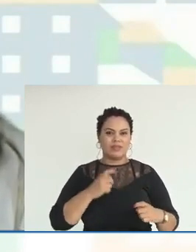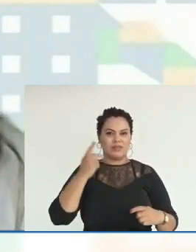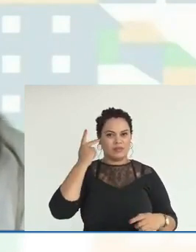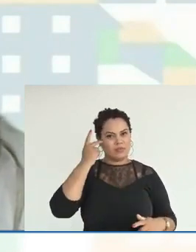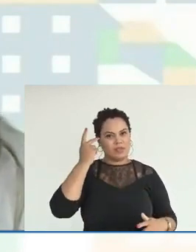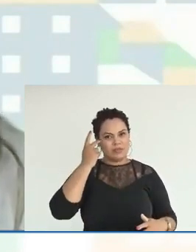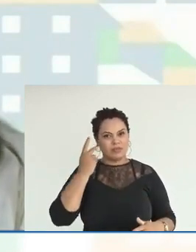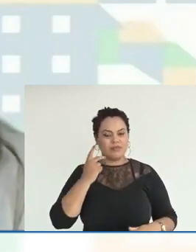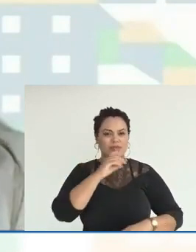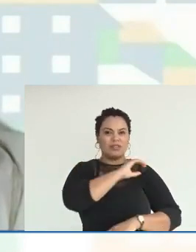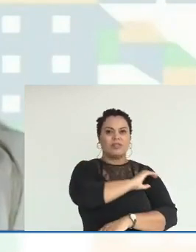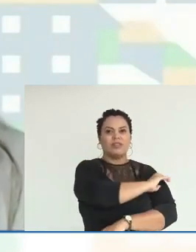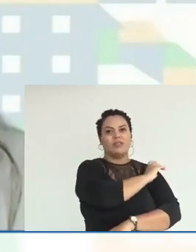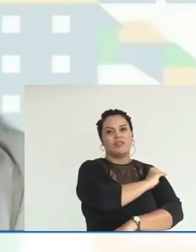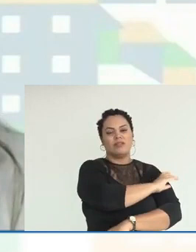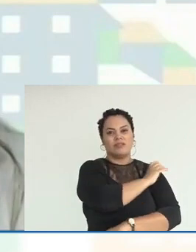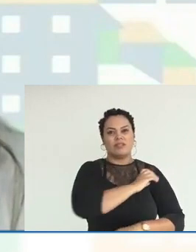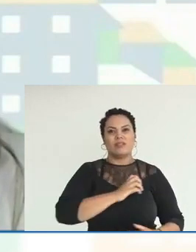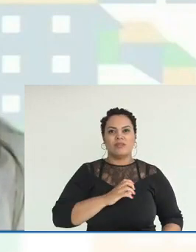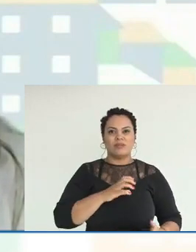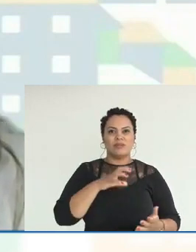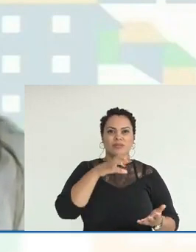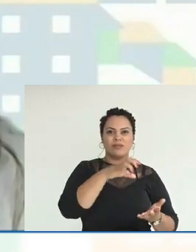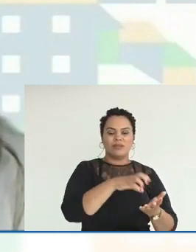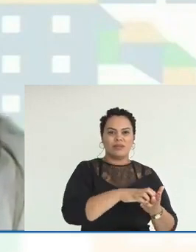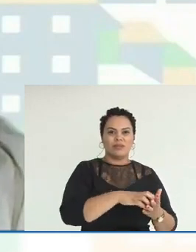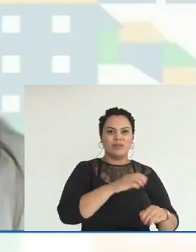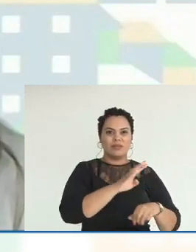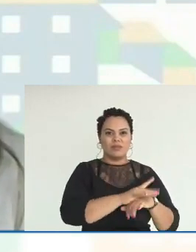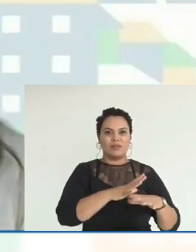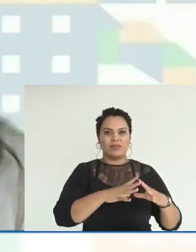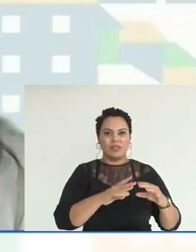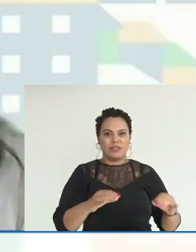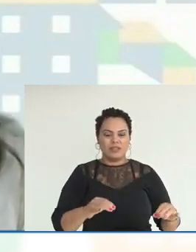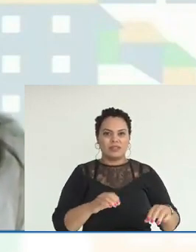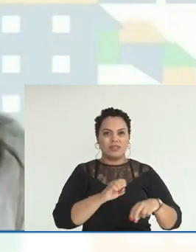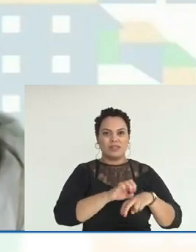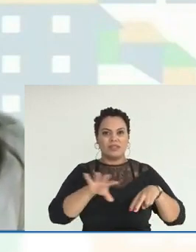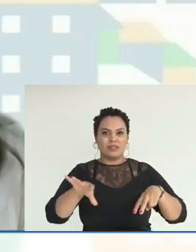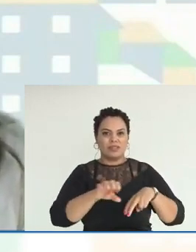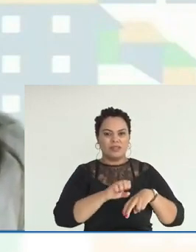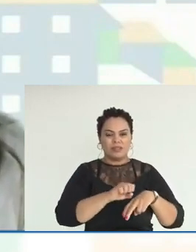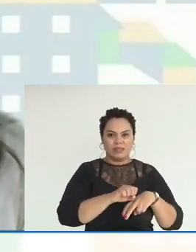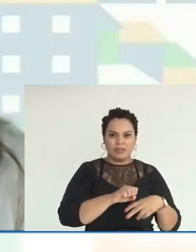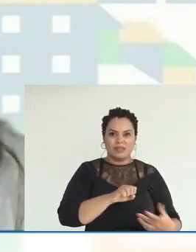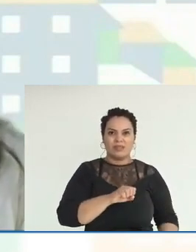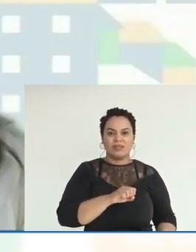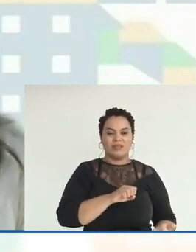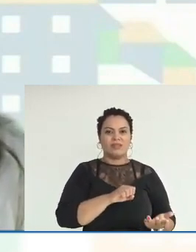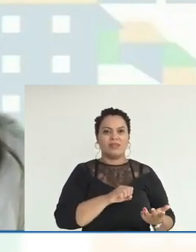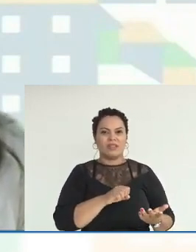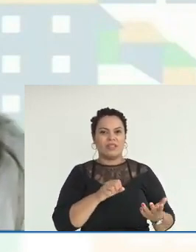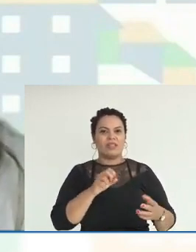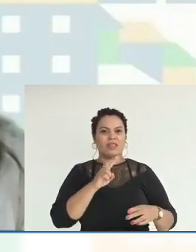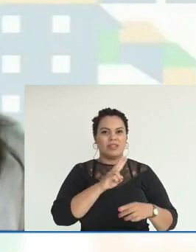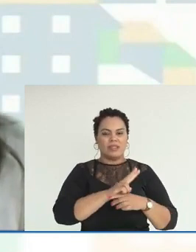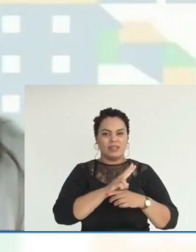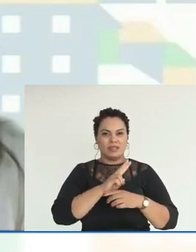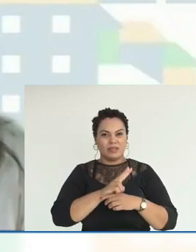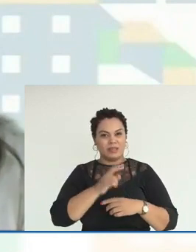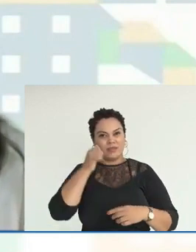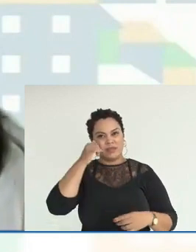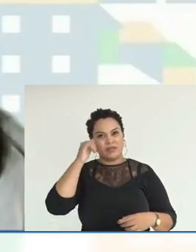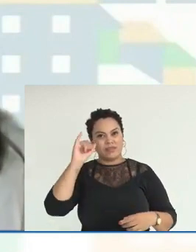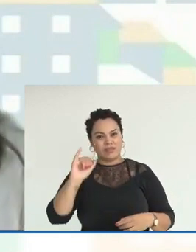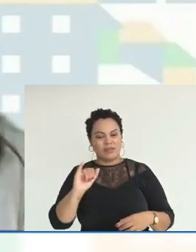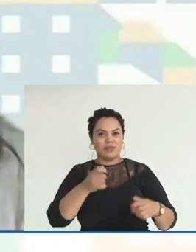como coordenador do Núcleo de Doenças e Agravos Não Transmissíveis e do Programa Municipal de Prevenção e Controle de